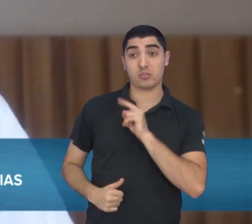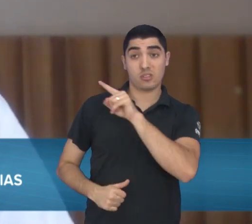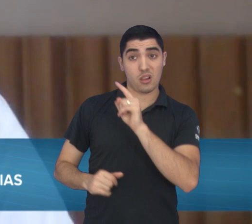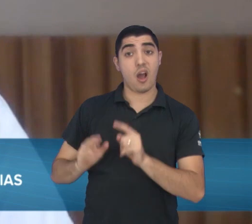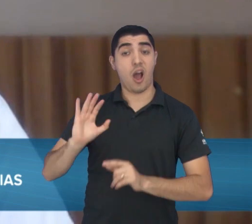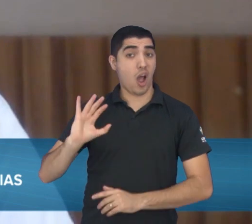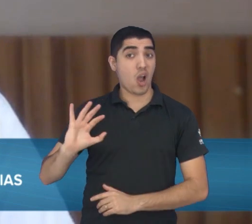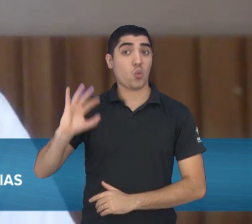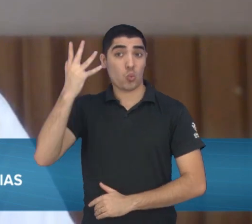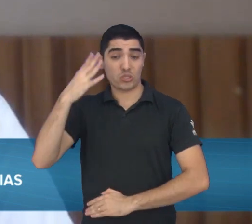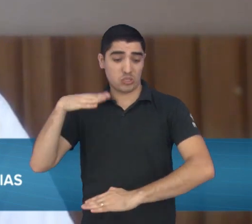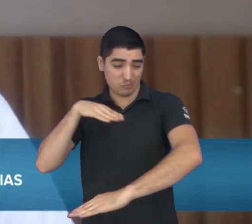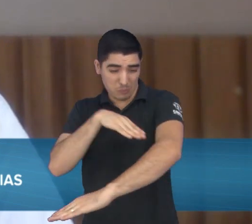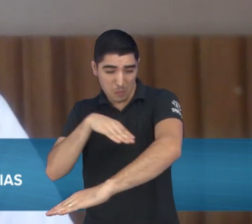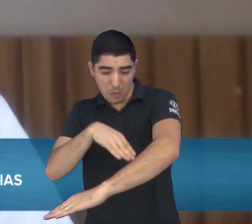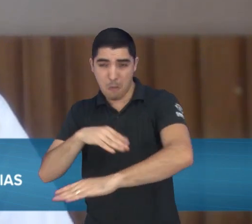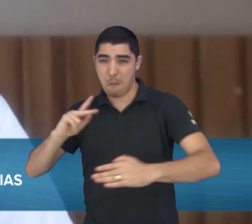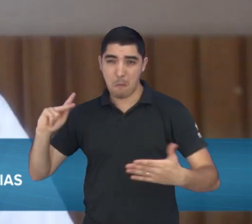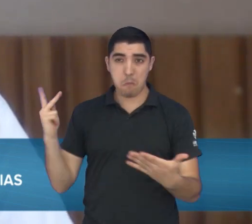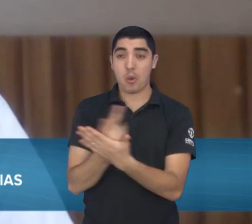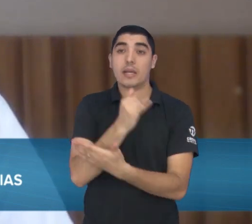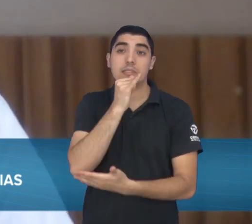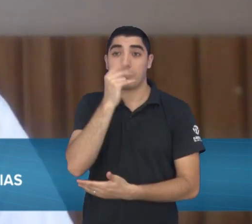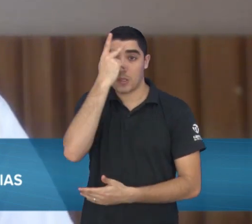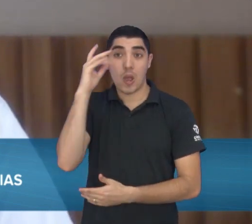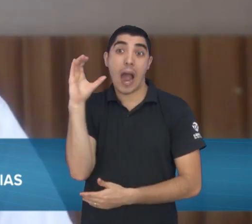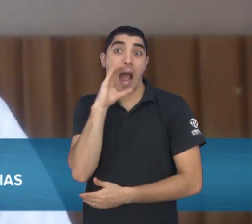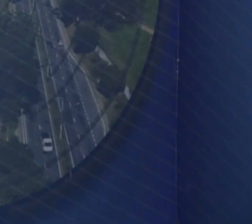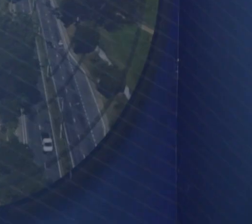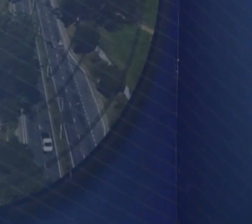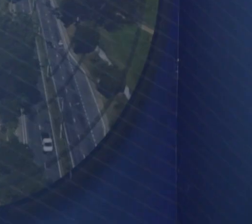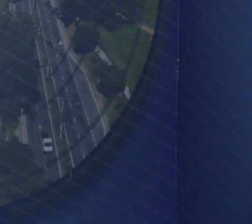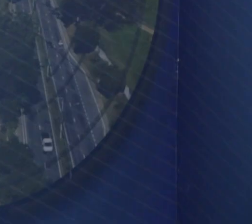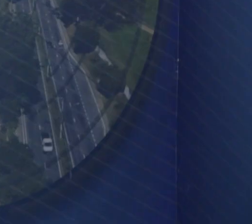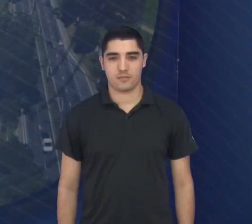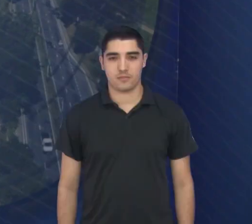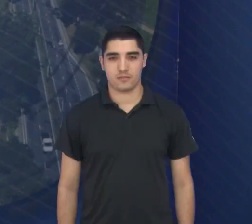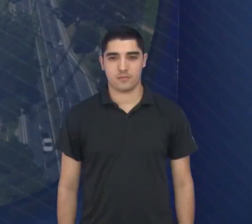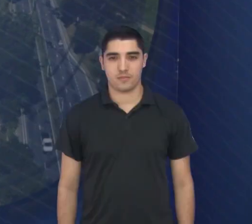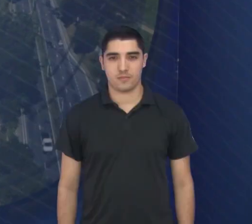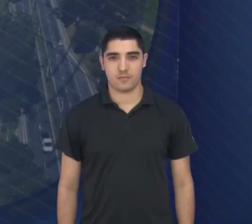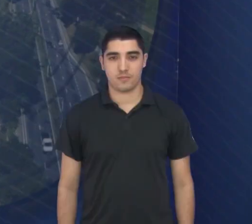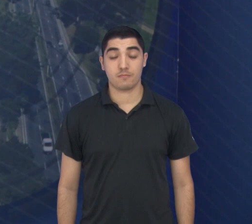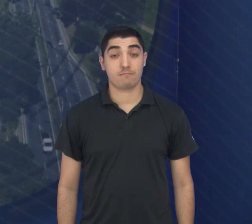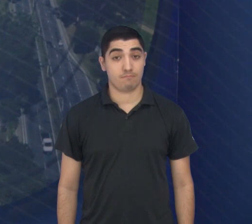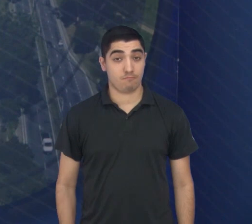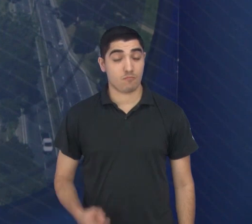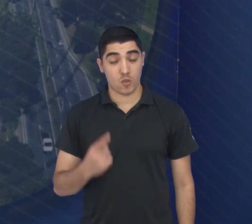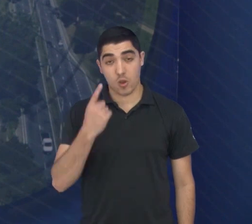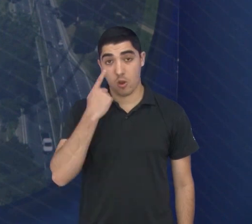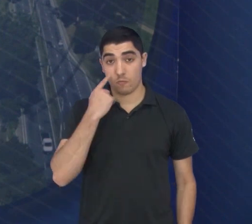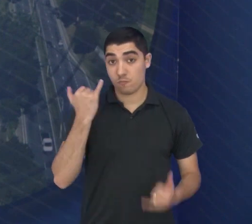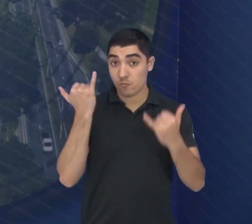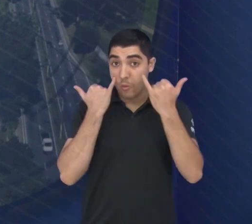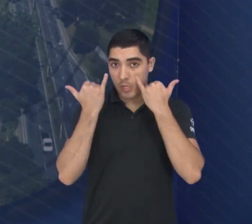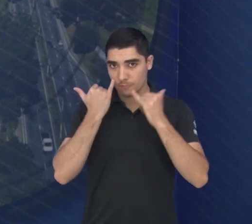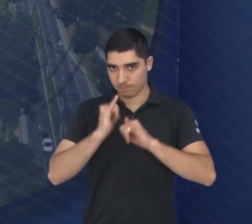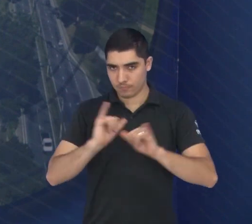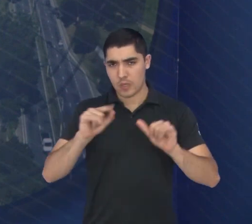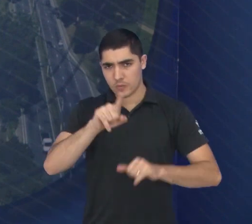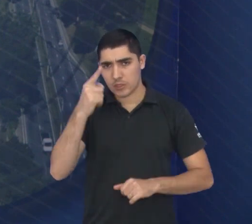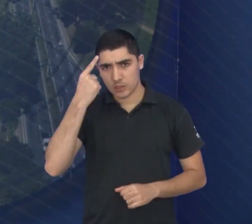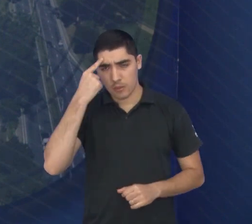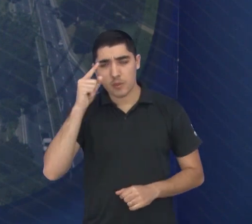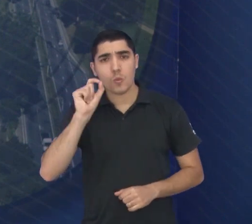garagens em si dos condomínios. Excesso de velocidade, por exemplo. Olha só, vamos incluir uma informação aqui. Vocês sabiam, gente,